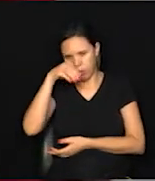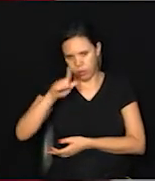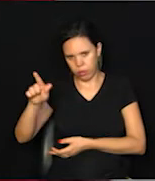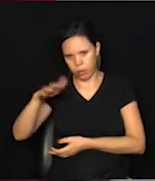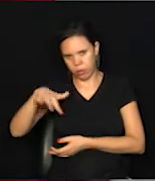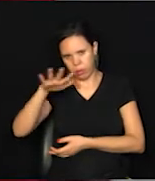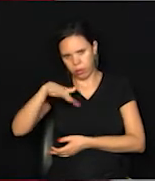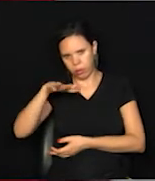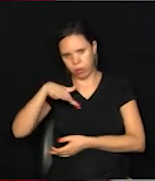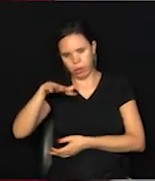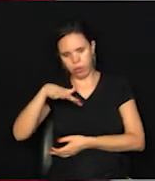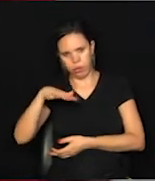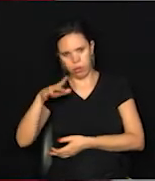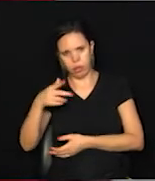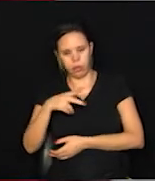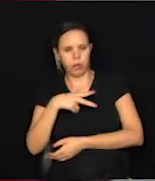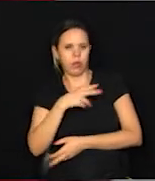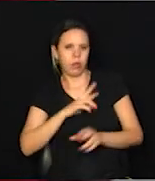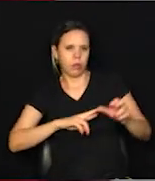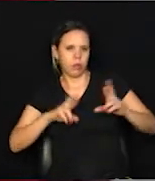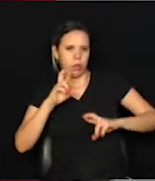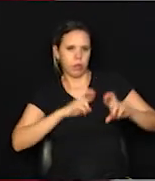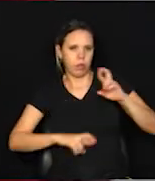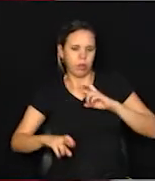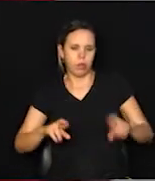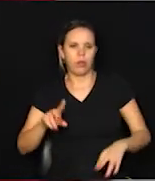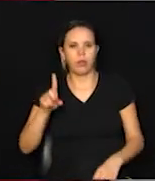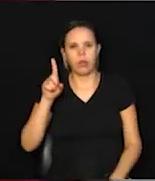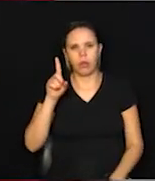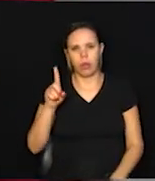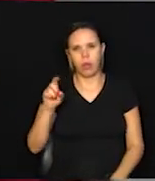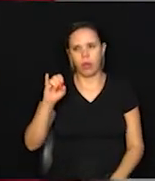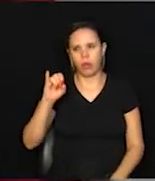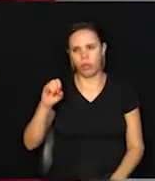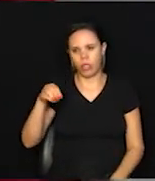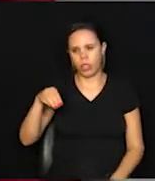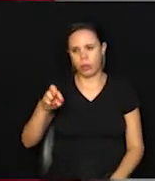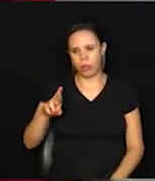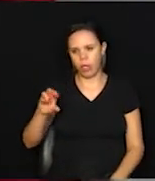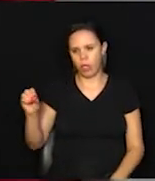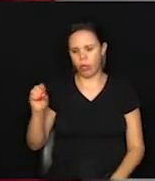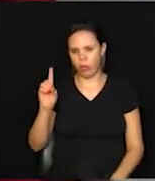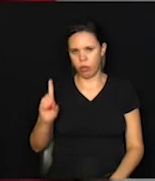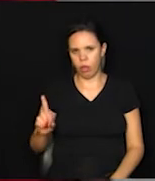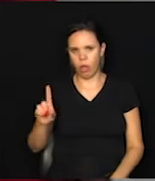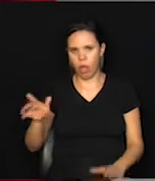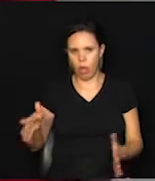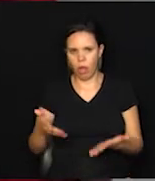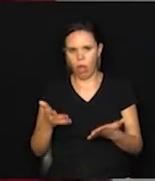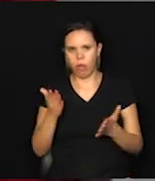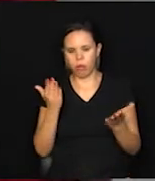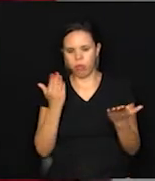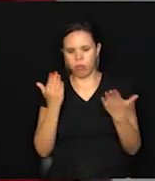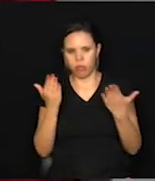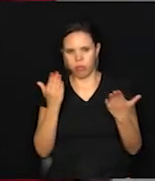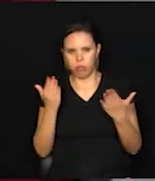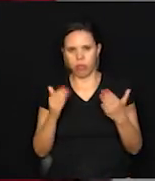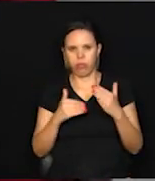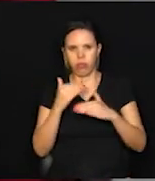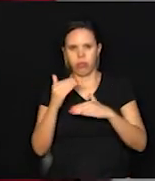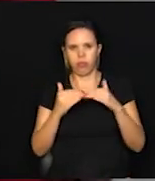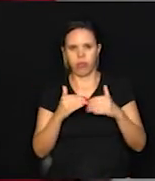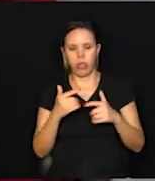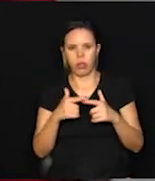Gatti, que é um exame chamado dímero D. A gente usa esse exame justamente para estimar o risco, a evolução